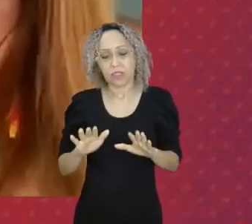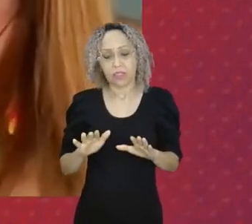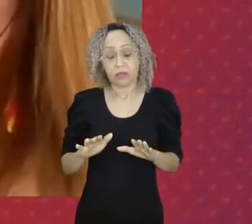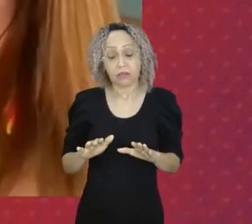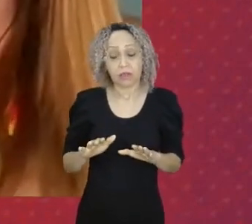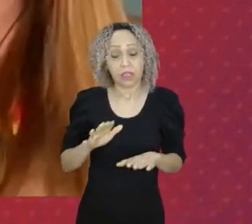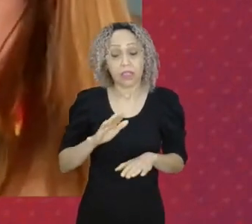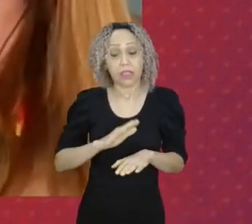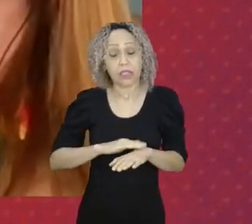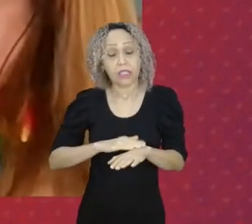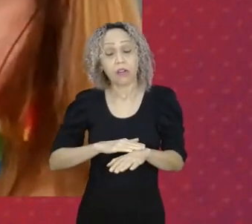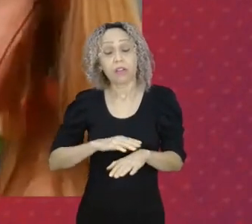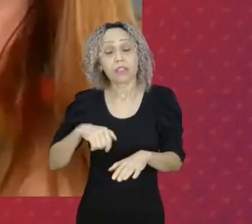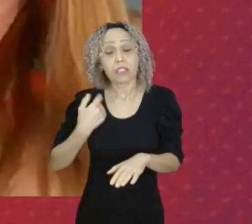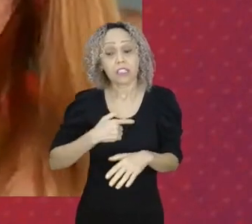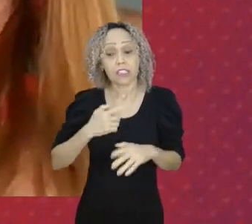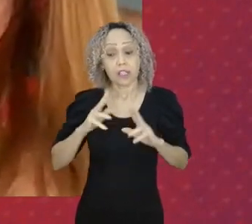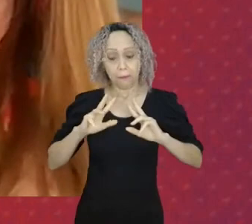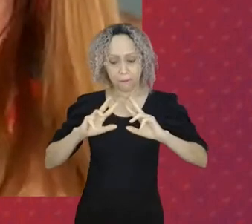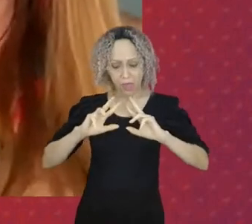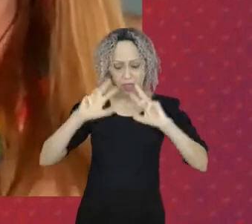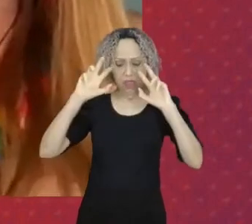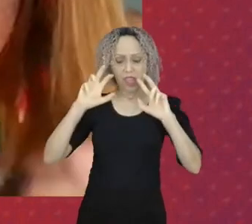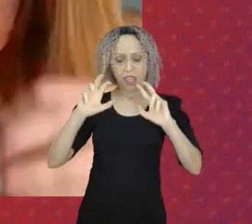sociedade. Então,